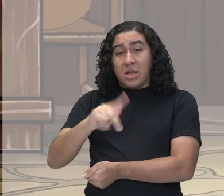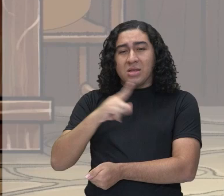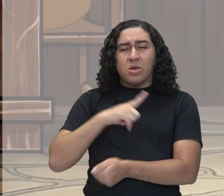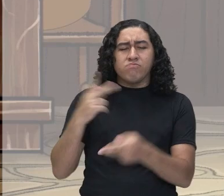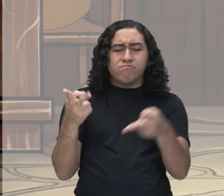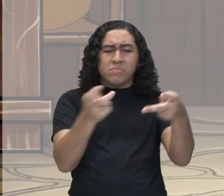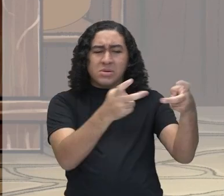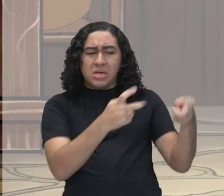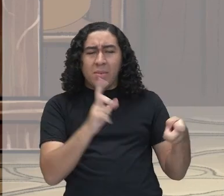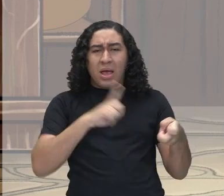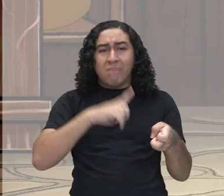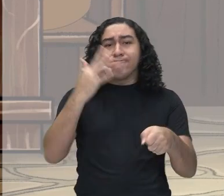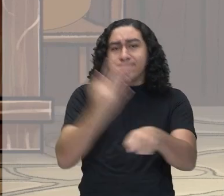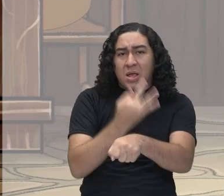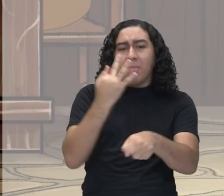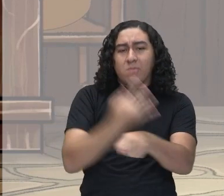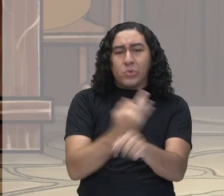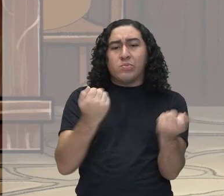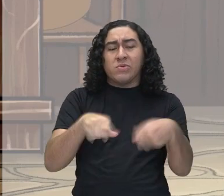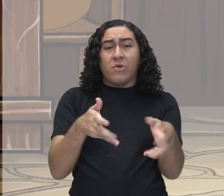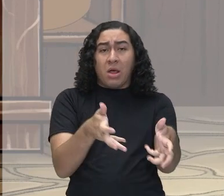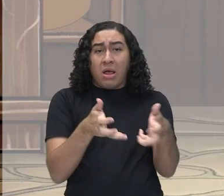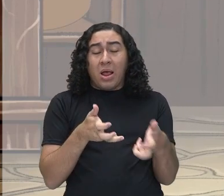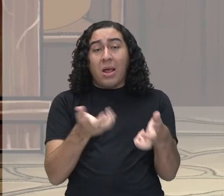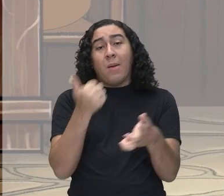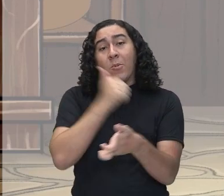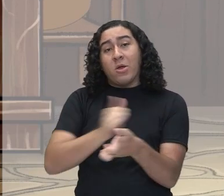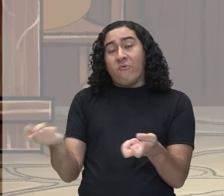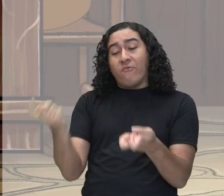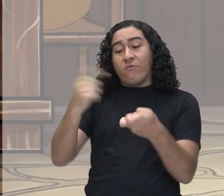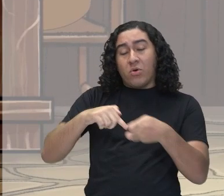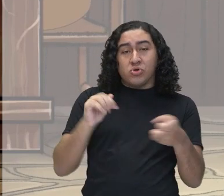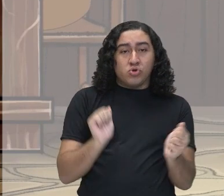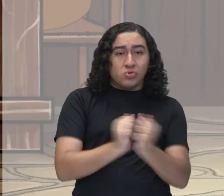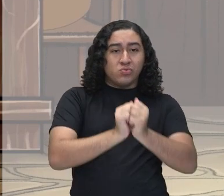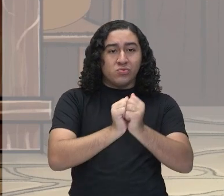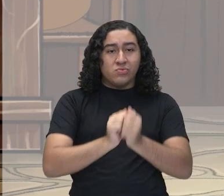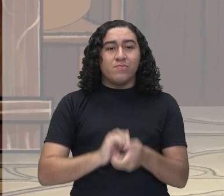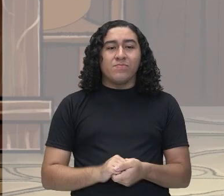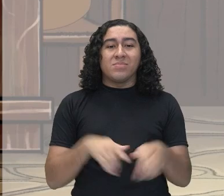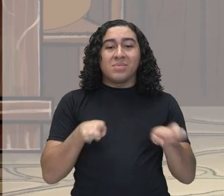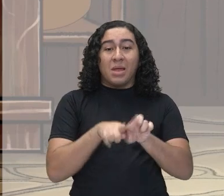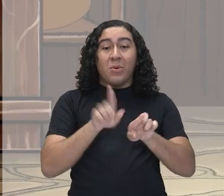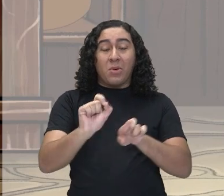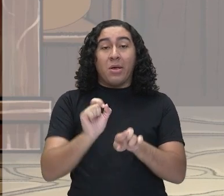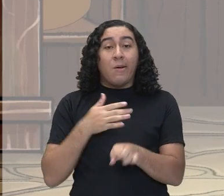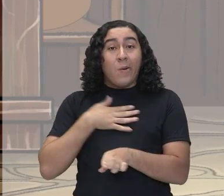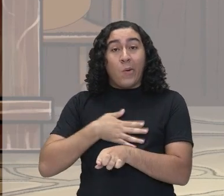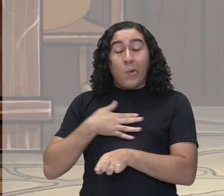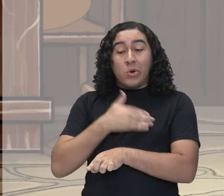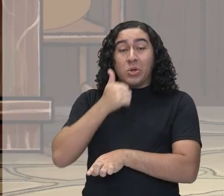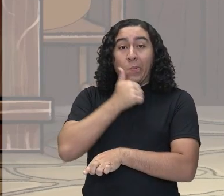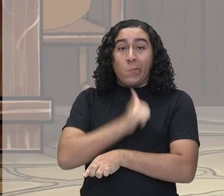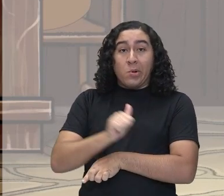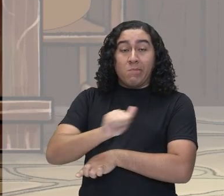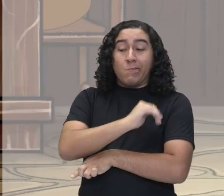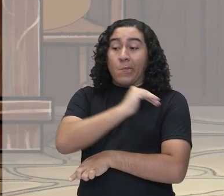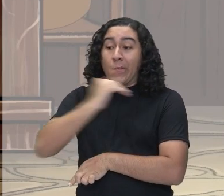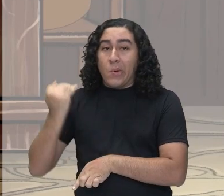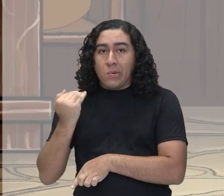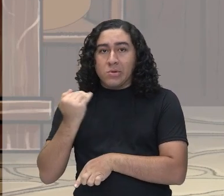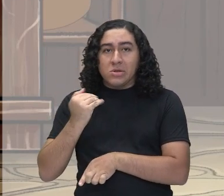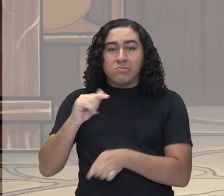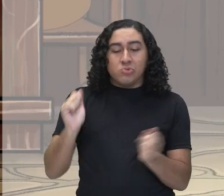muito persistente para conseguir ter a mulher de volta. Além disso, é necrófilo, ao deitar-se com a mulher